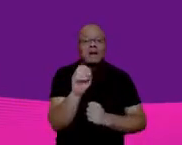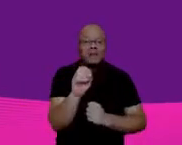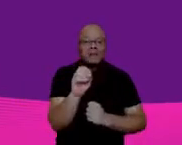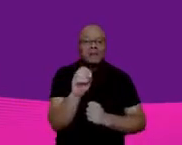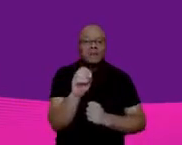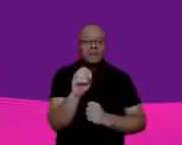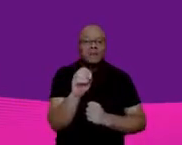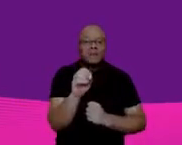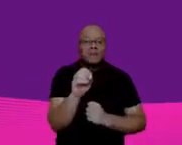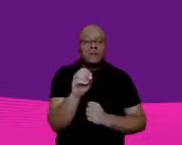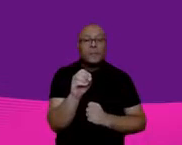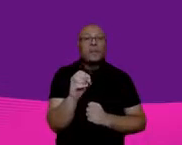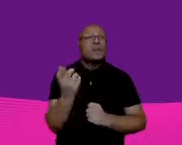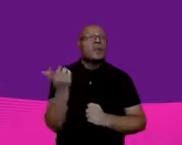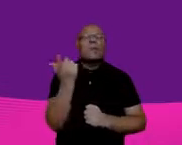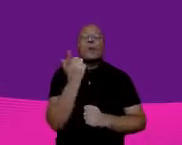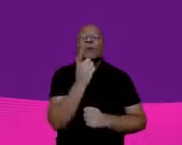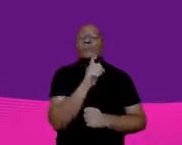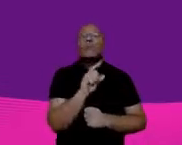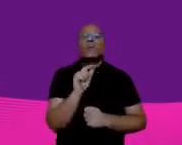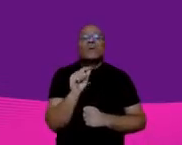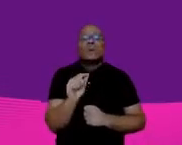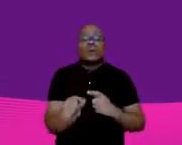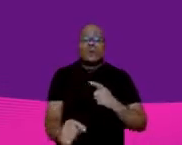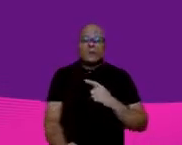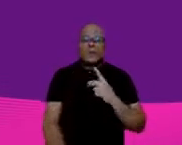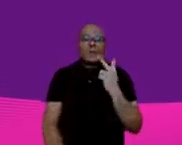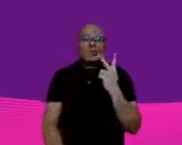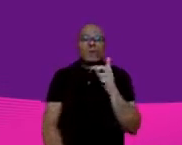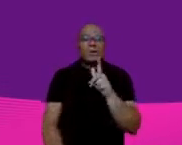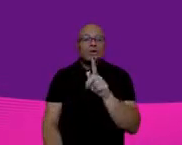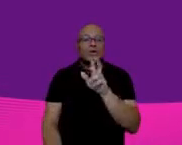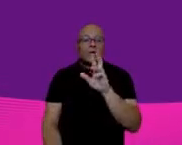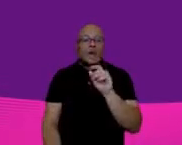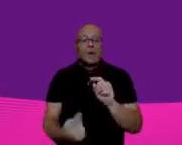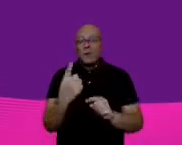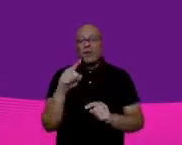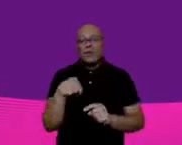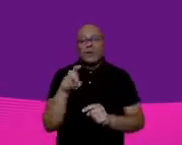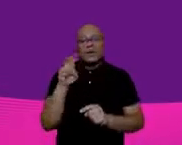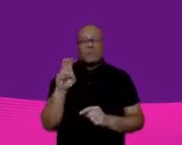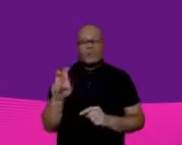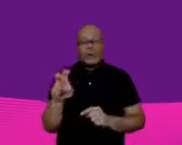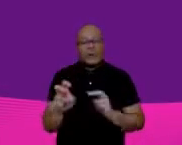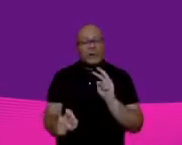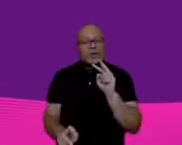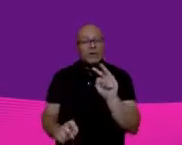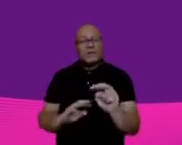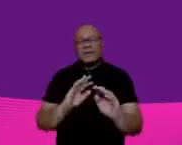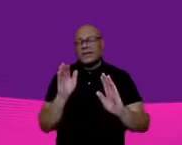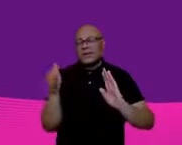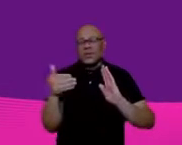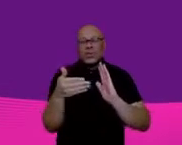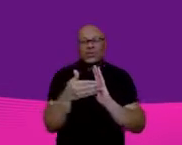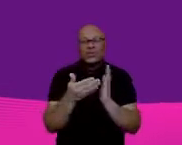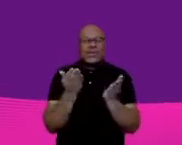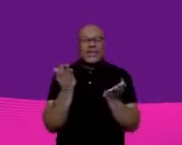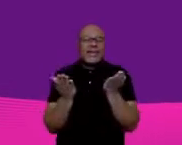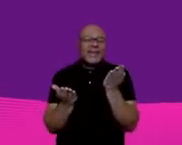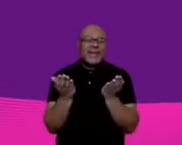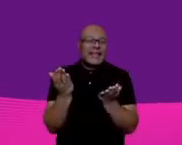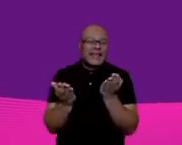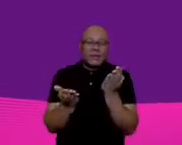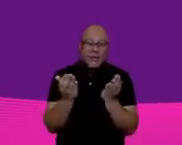com isso, eu tenho 2 graus aqui, 1,5 aqui, e vejam, tudo muito bem equilibrado.